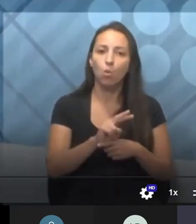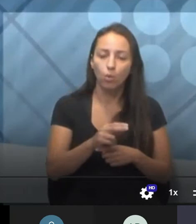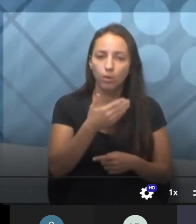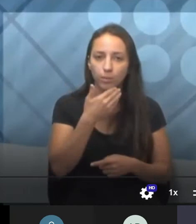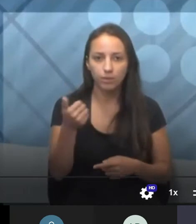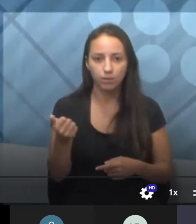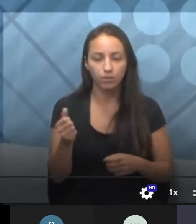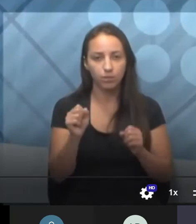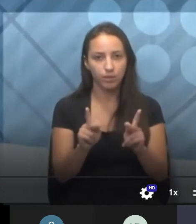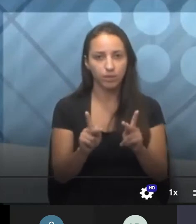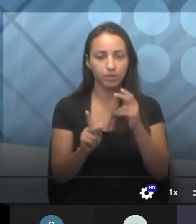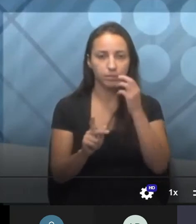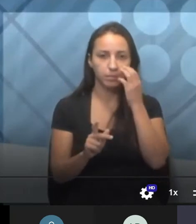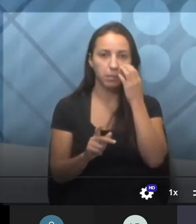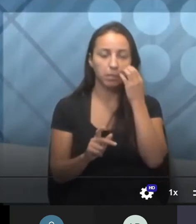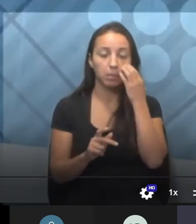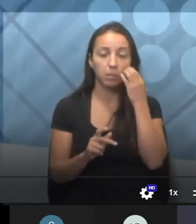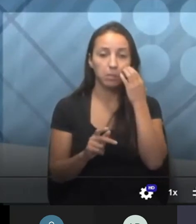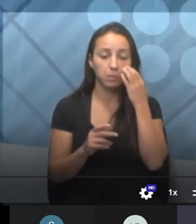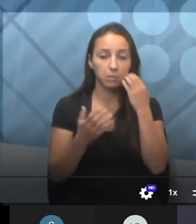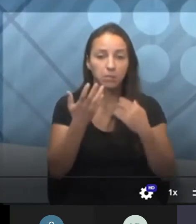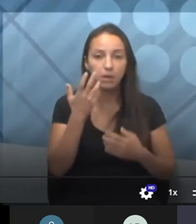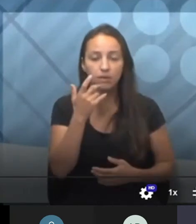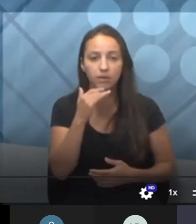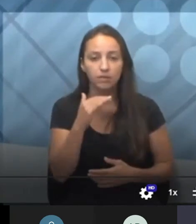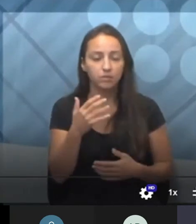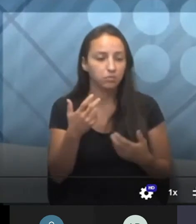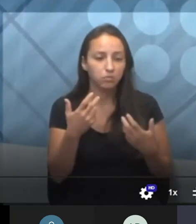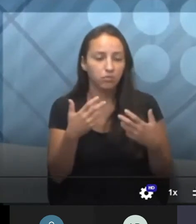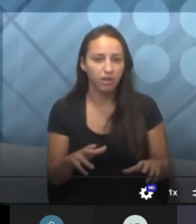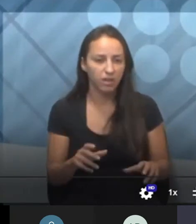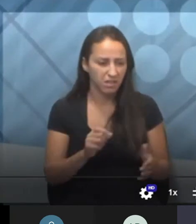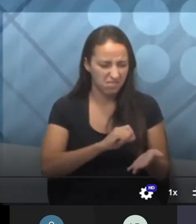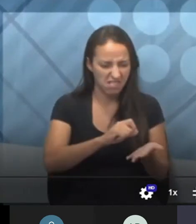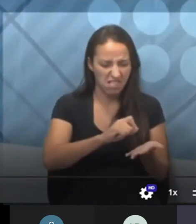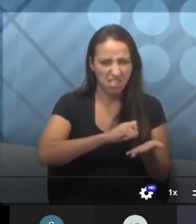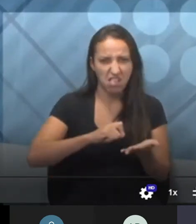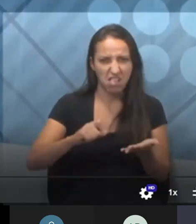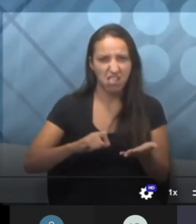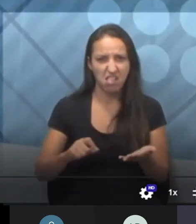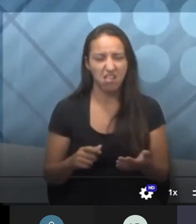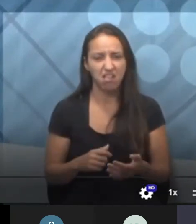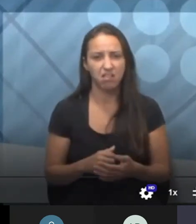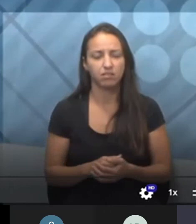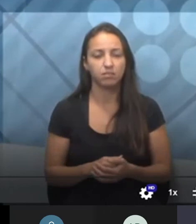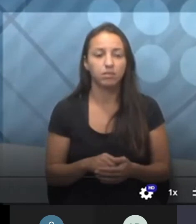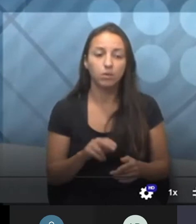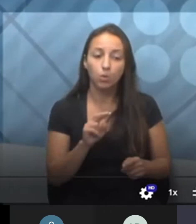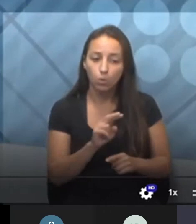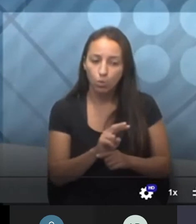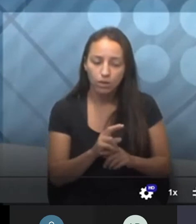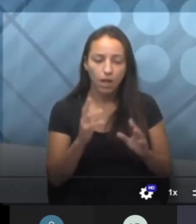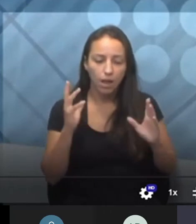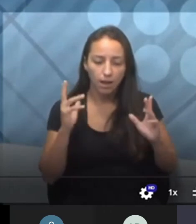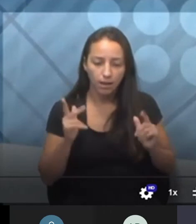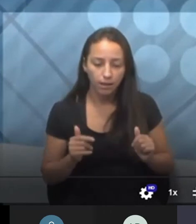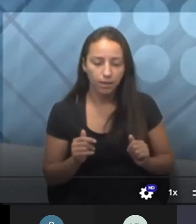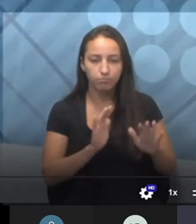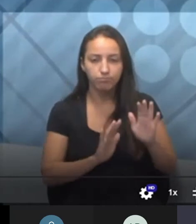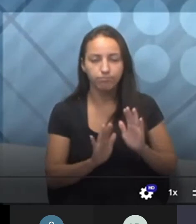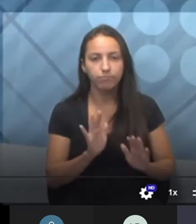melhor. Certo? Então, a criança não vai querer riscar essas mesas, vai querer mantê-las